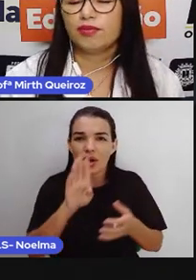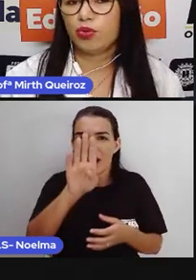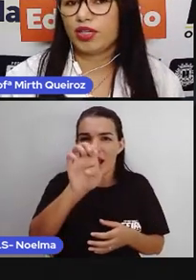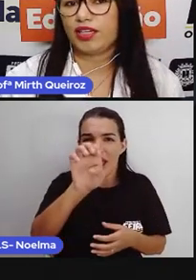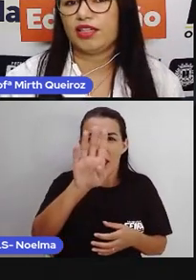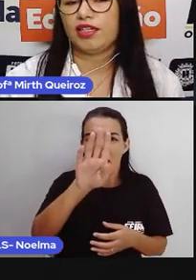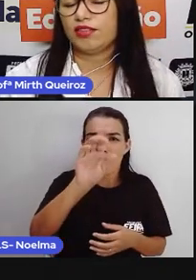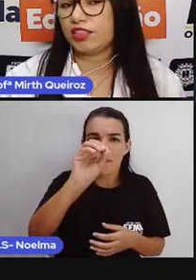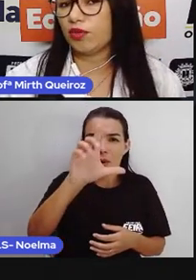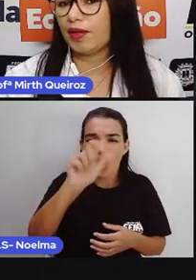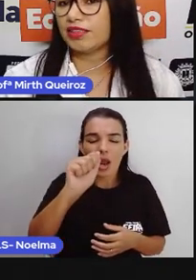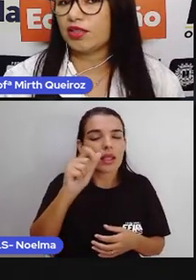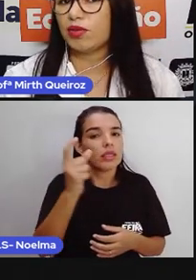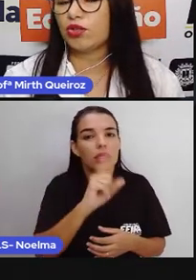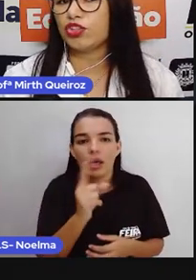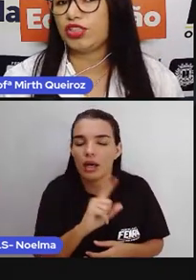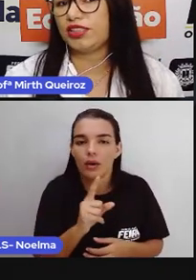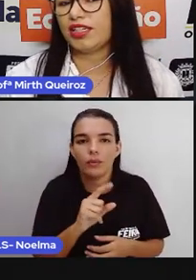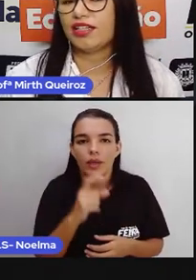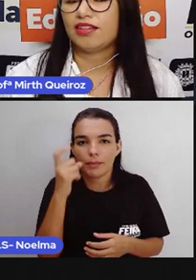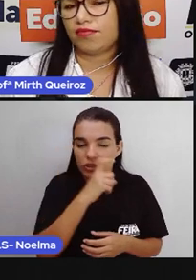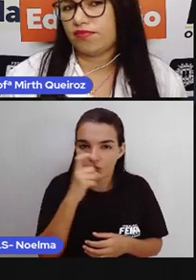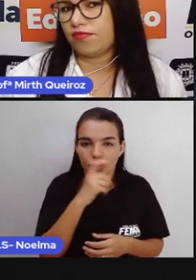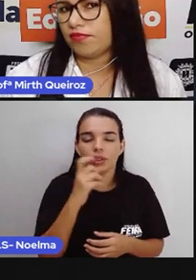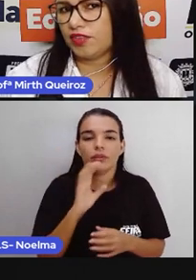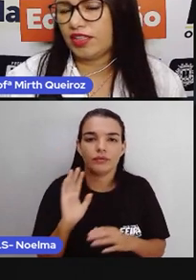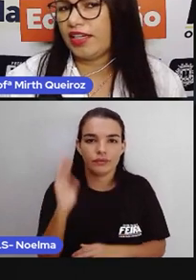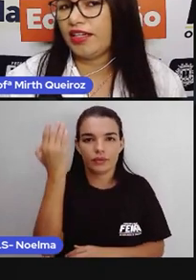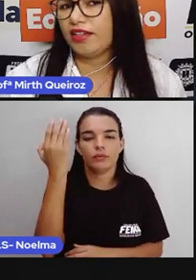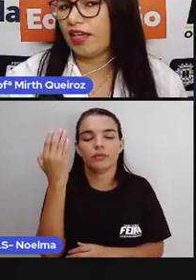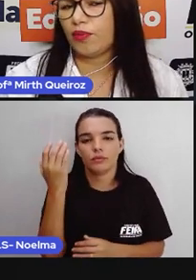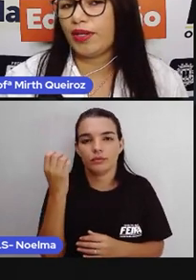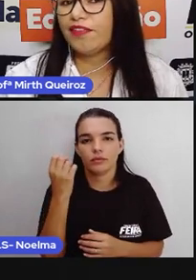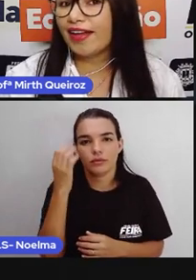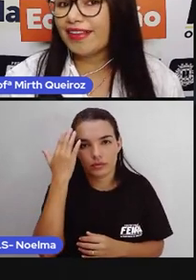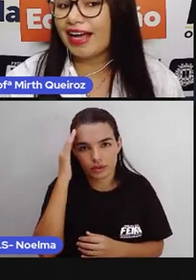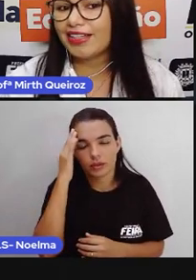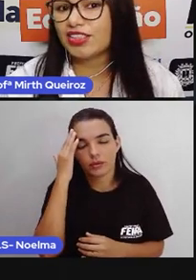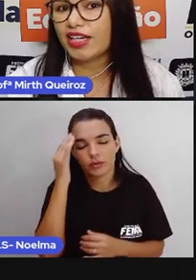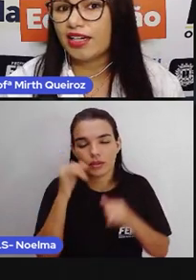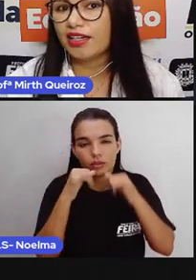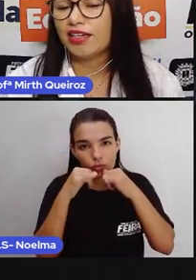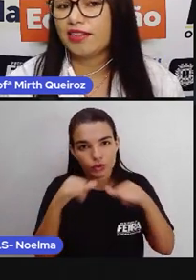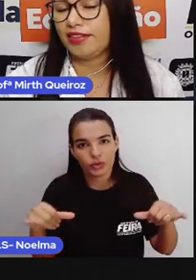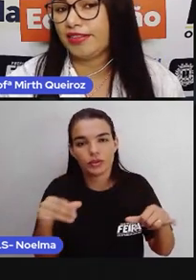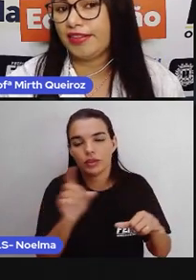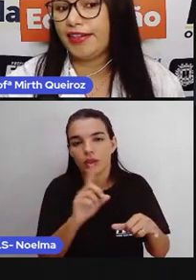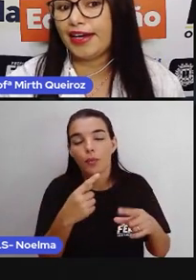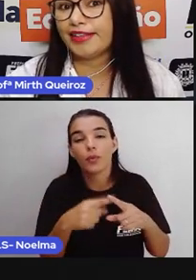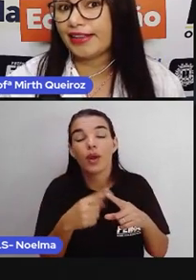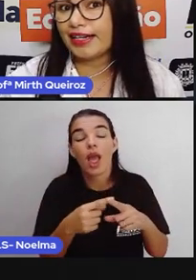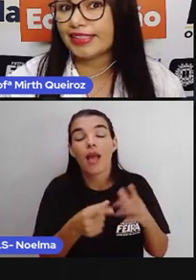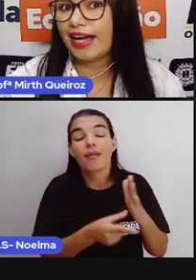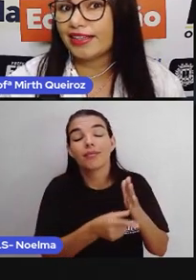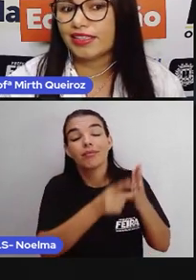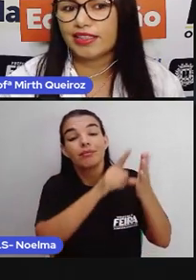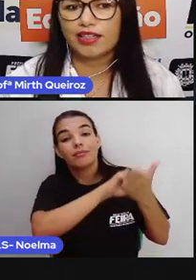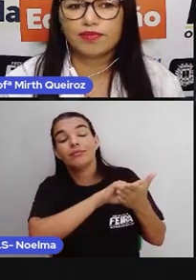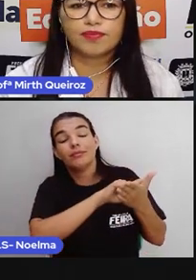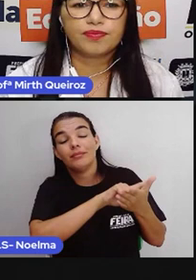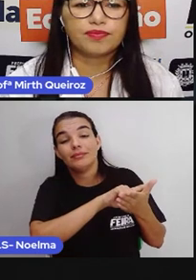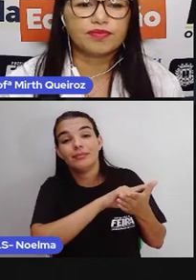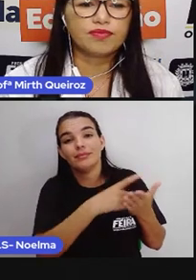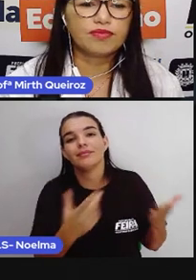né? Por quê? Vocês estão passando uma notícia que é uma inverdade, né? E ainda atrasada,